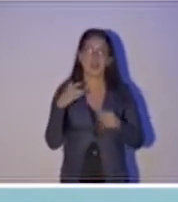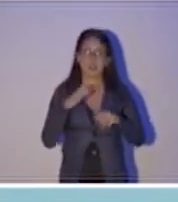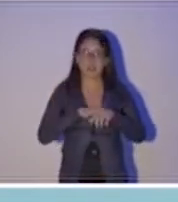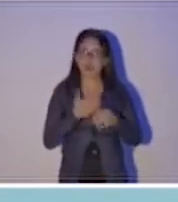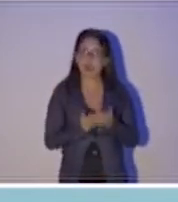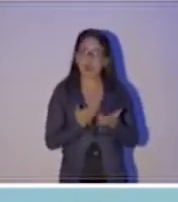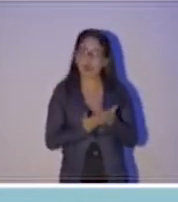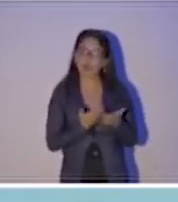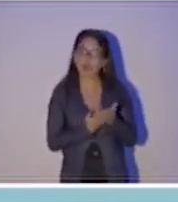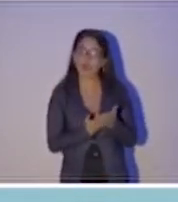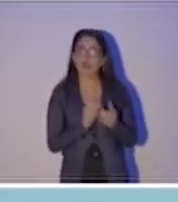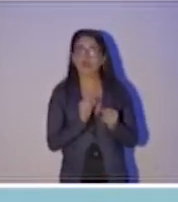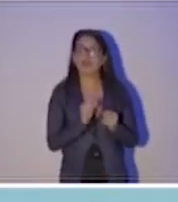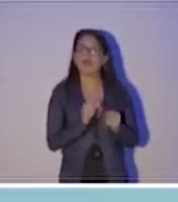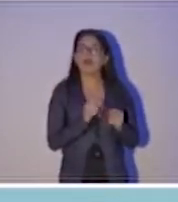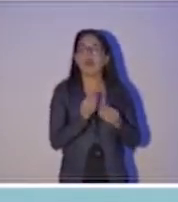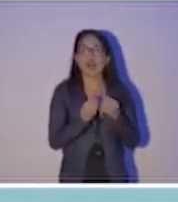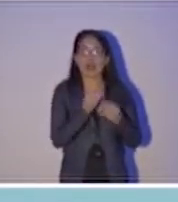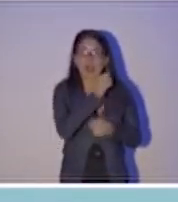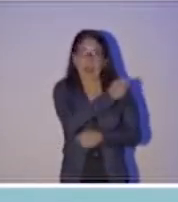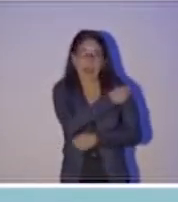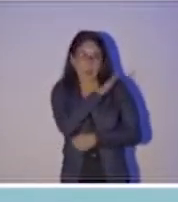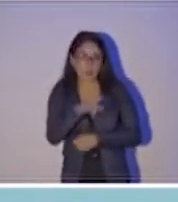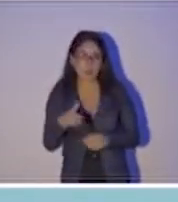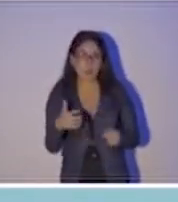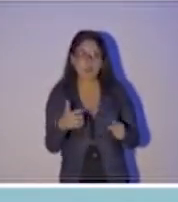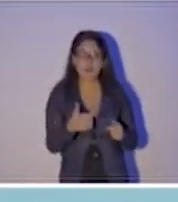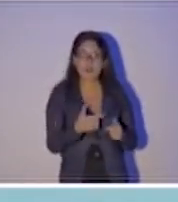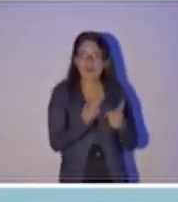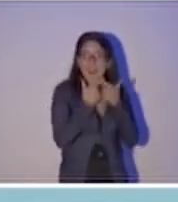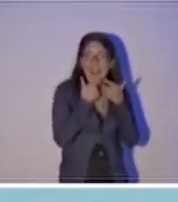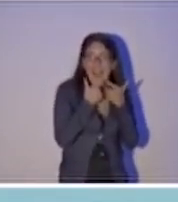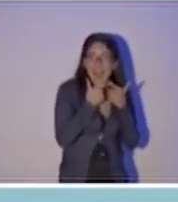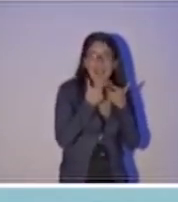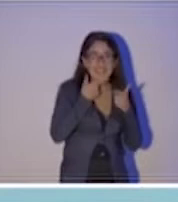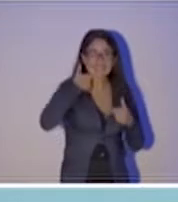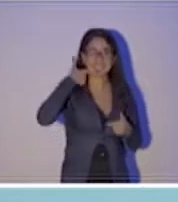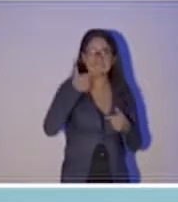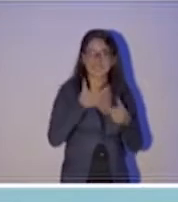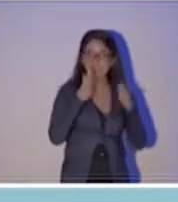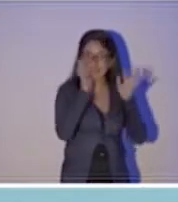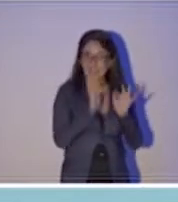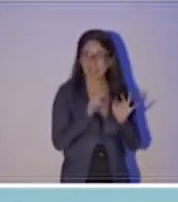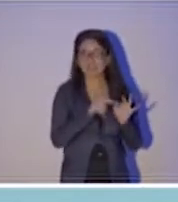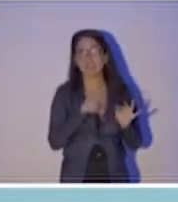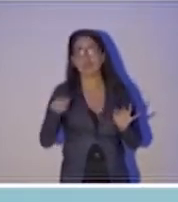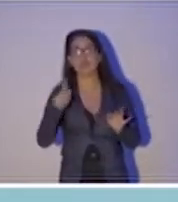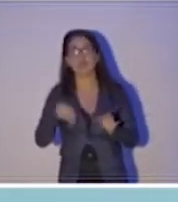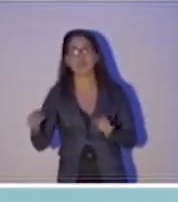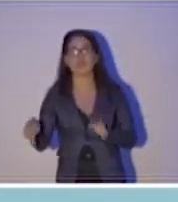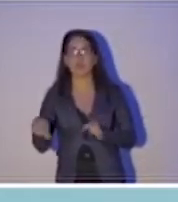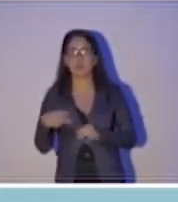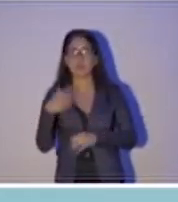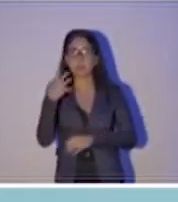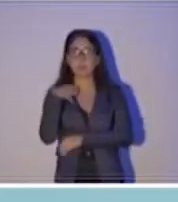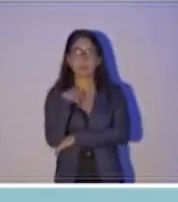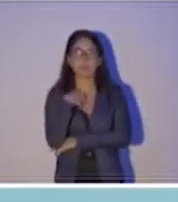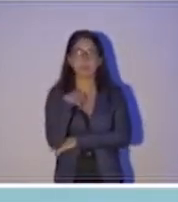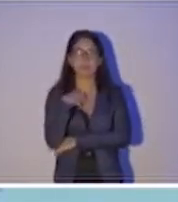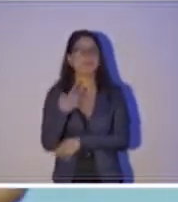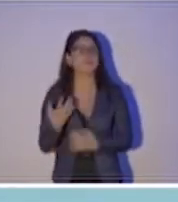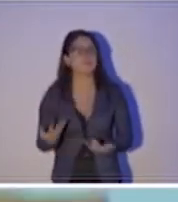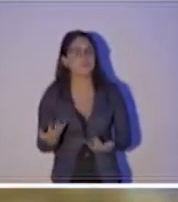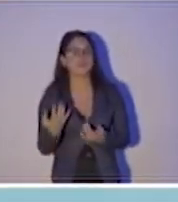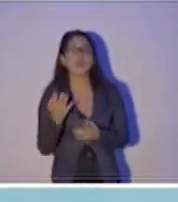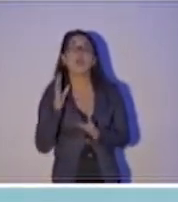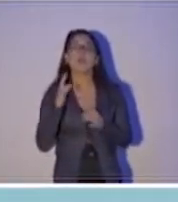as interrupções, as múltiplas interrupções, parecem insignificantes quando individualmente consideradas,